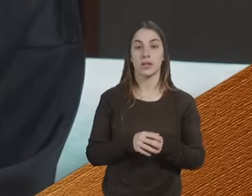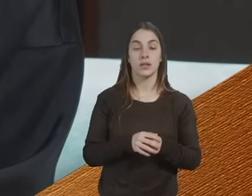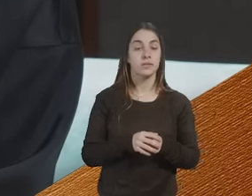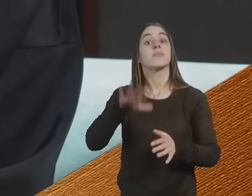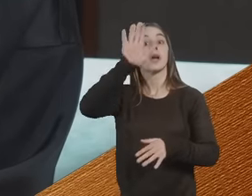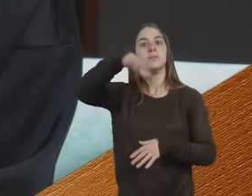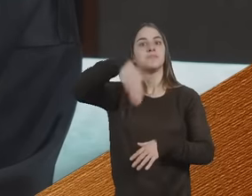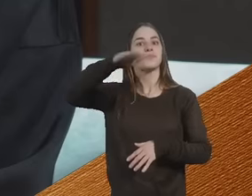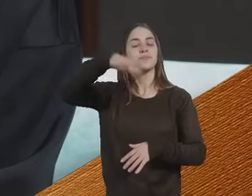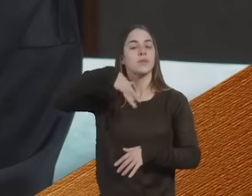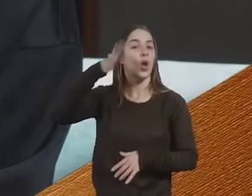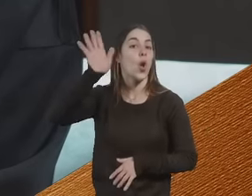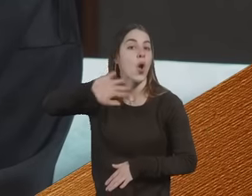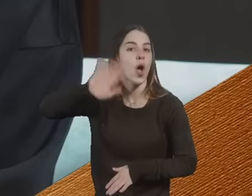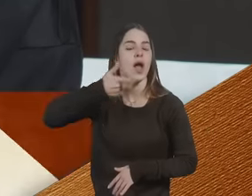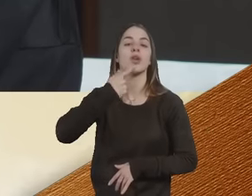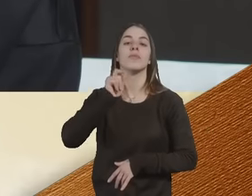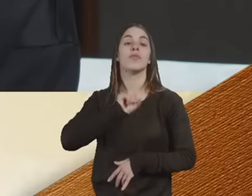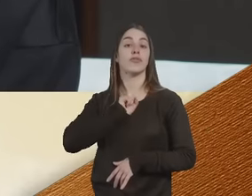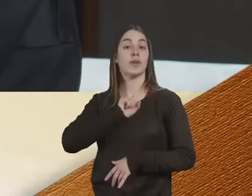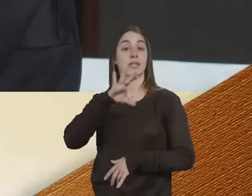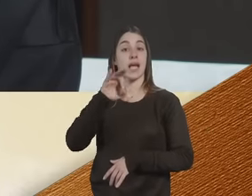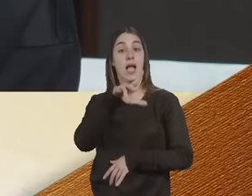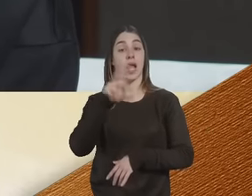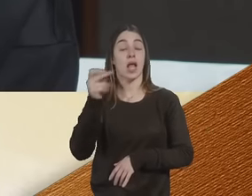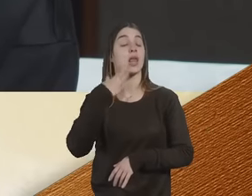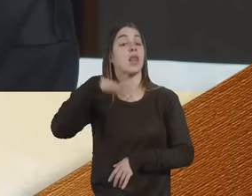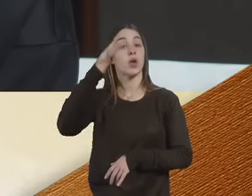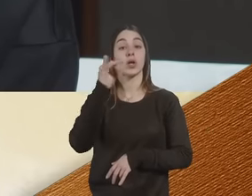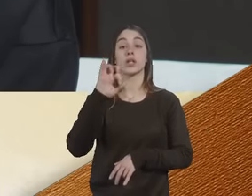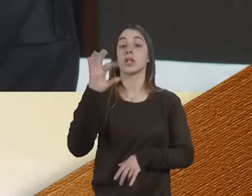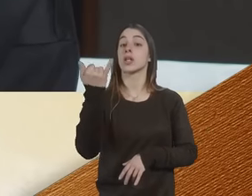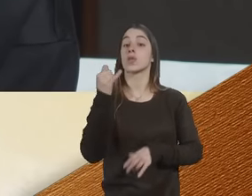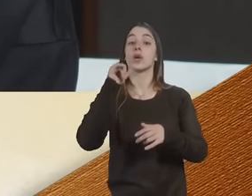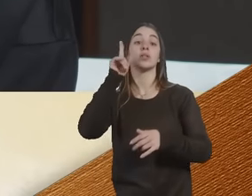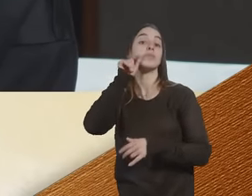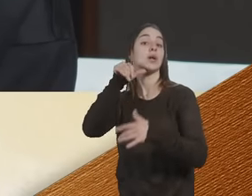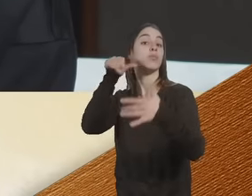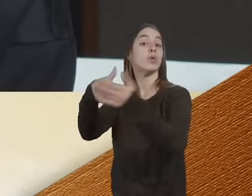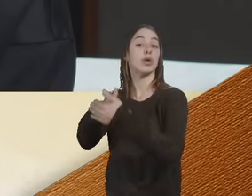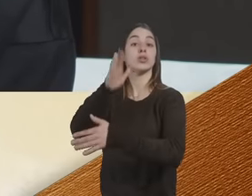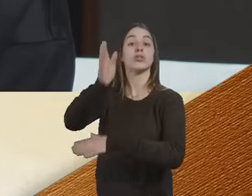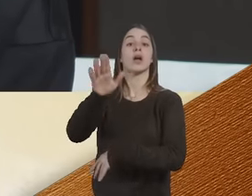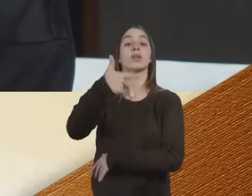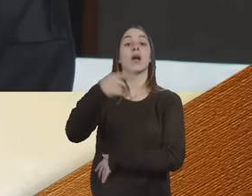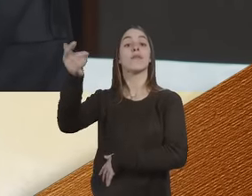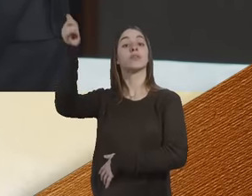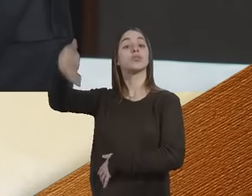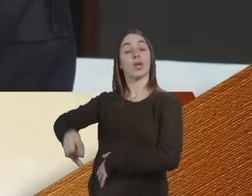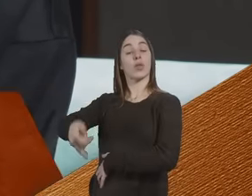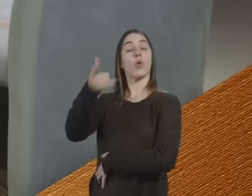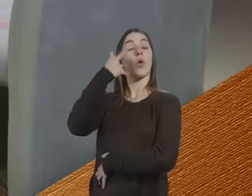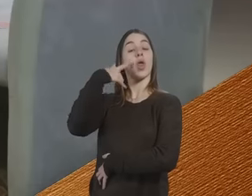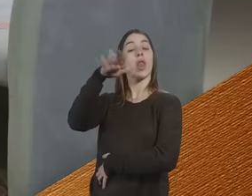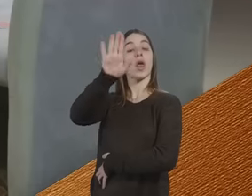Estou sim. O meu nome é Célia. Tenho 82 anos, sou viúva e já tenho o televisor desligado. Olha,